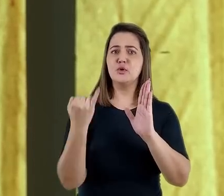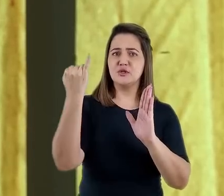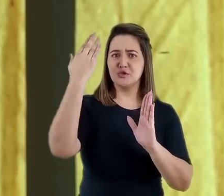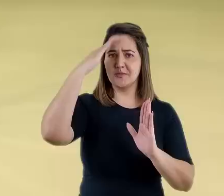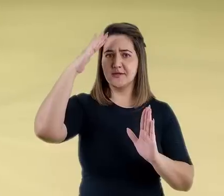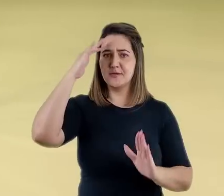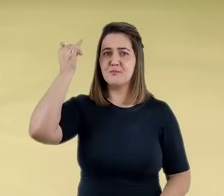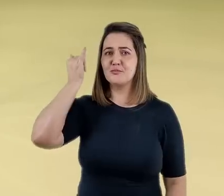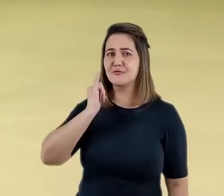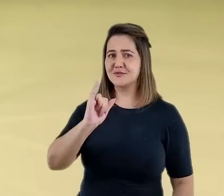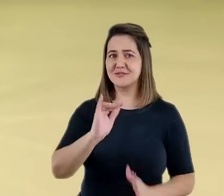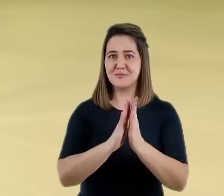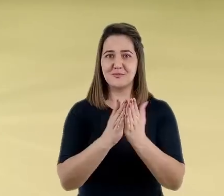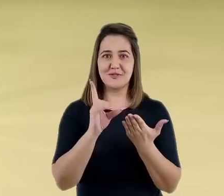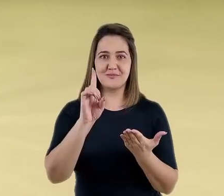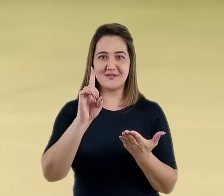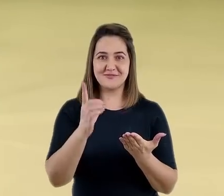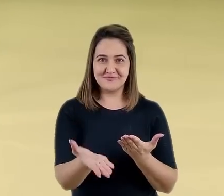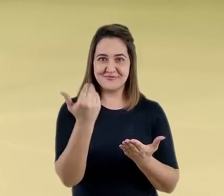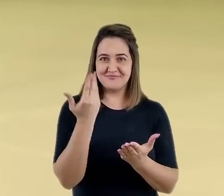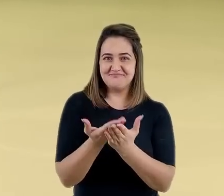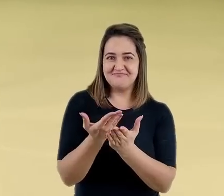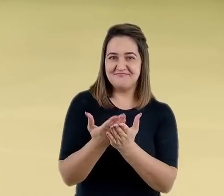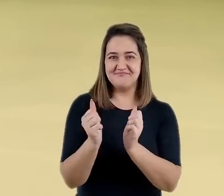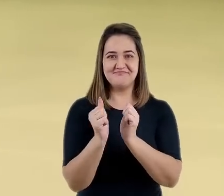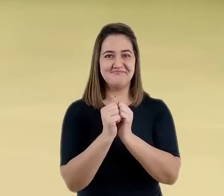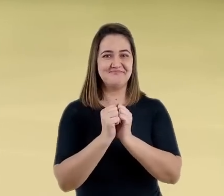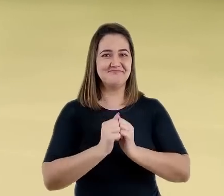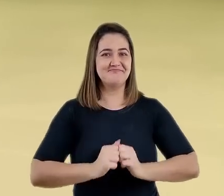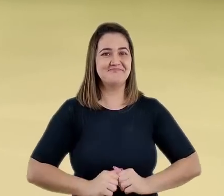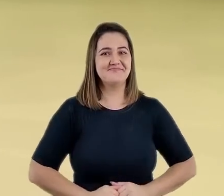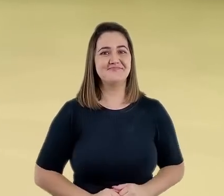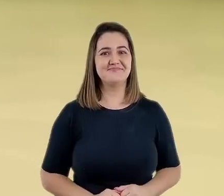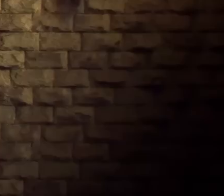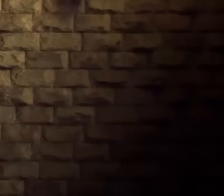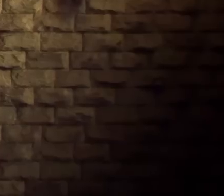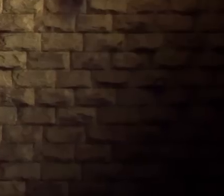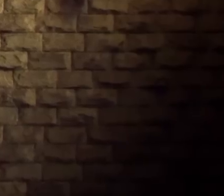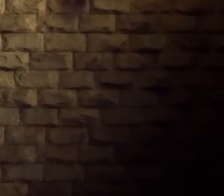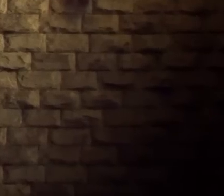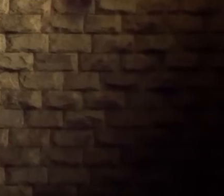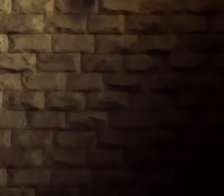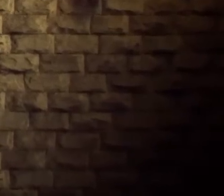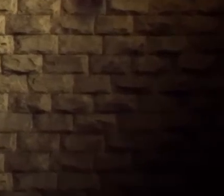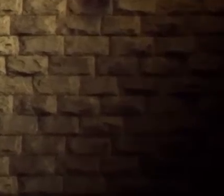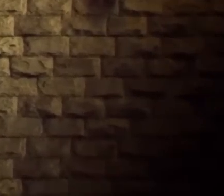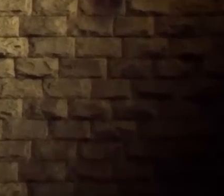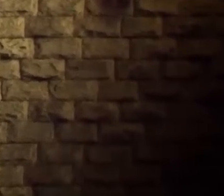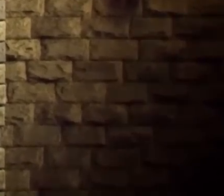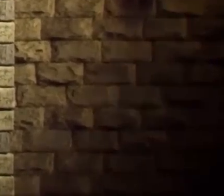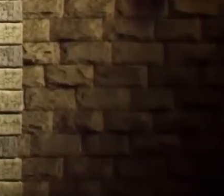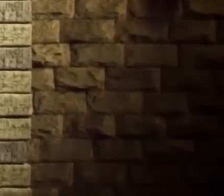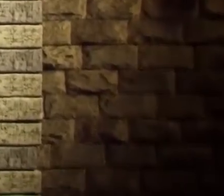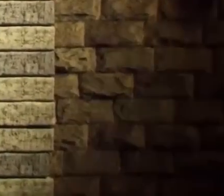bíblica. Quer saber mais detalhes? Então não sai daí porque o Evidências está só começando.